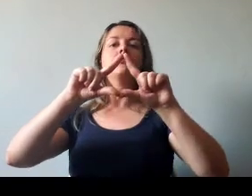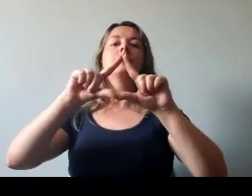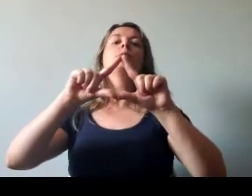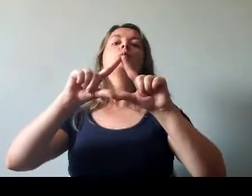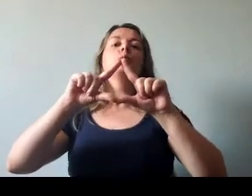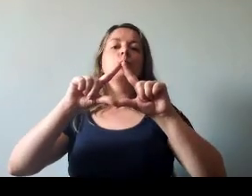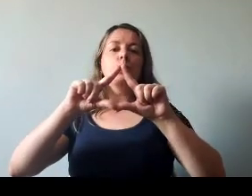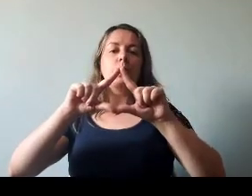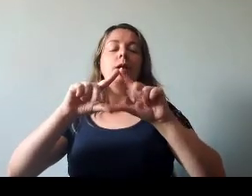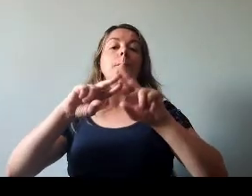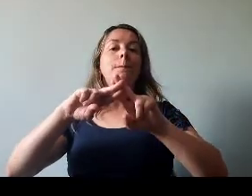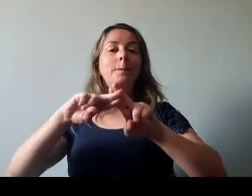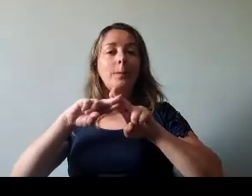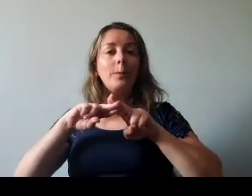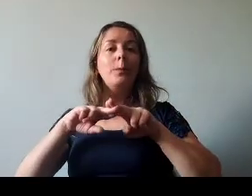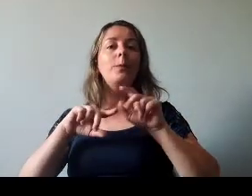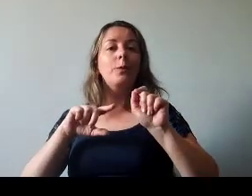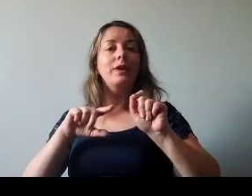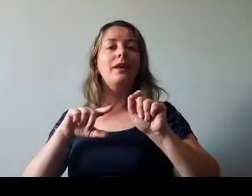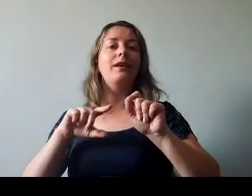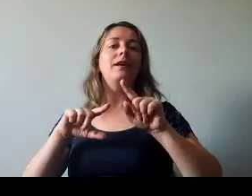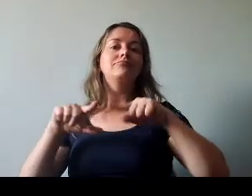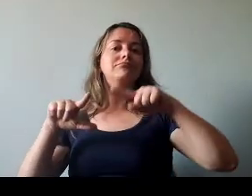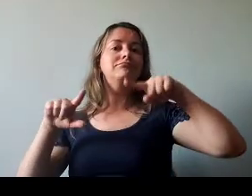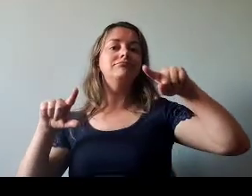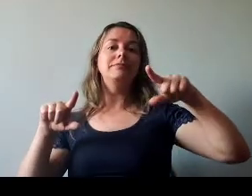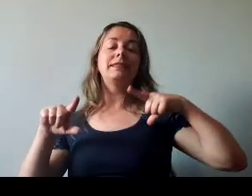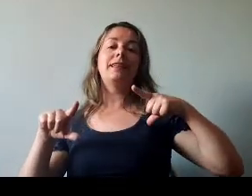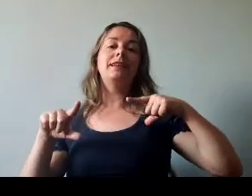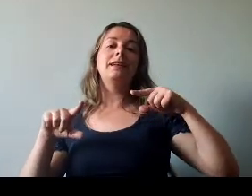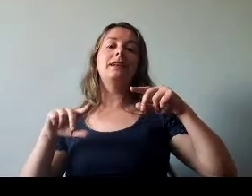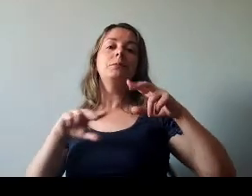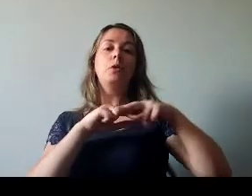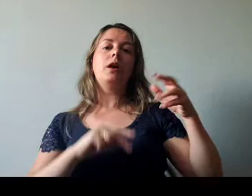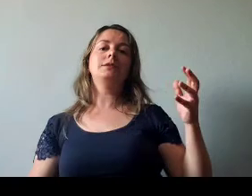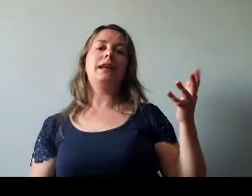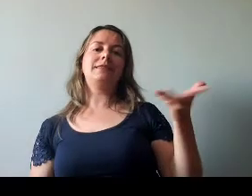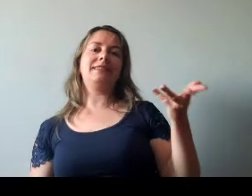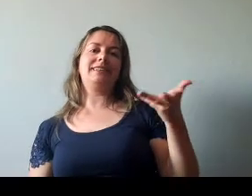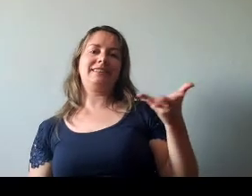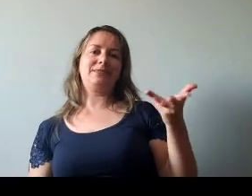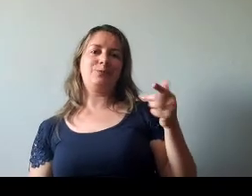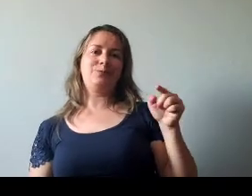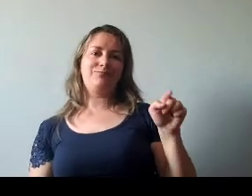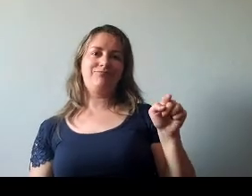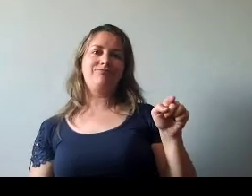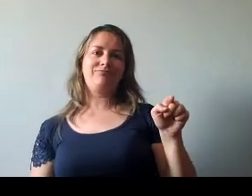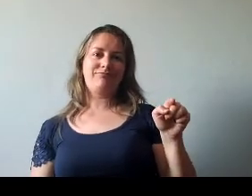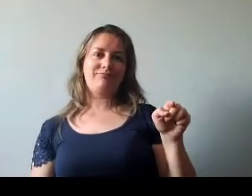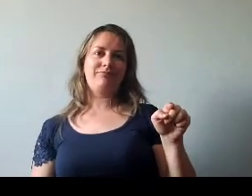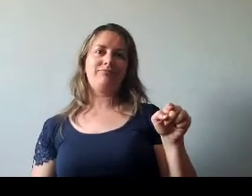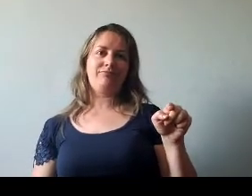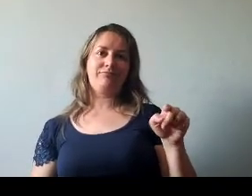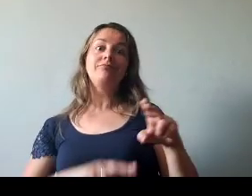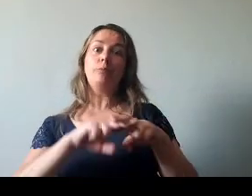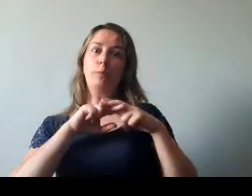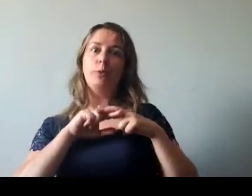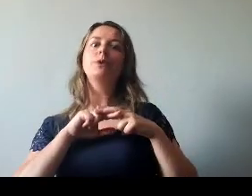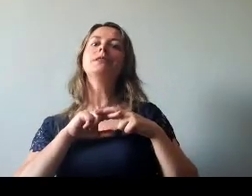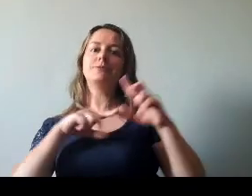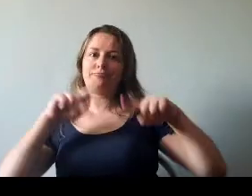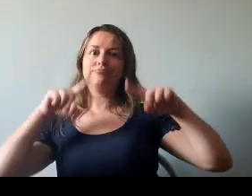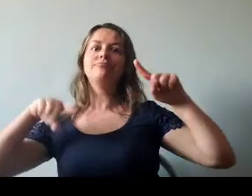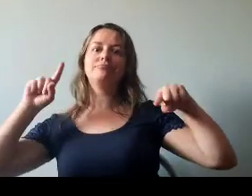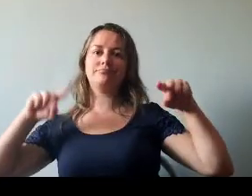Que é a parte que é provocada pela aceleração, tá? Então, a gente vai ter essa área